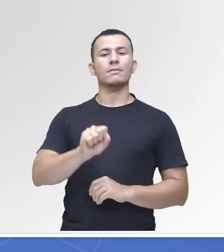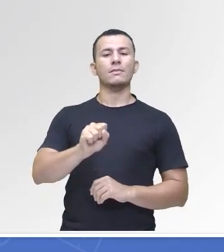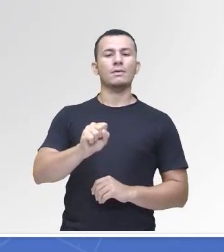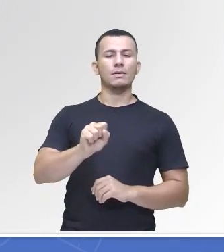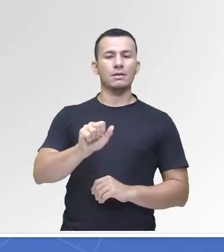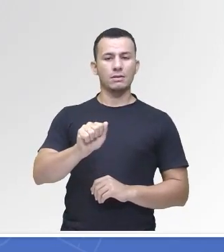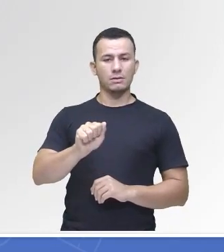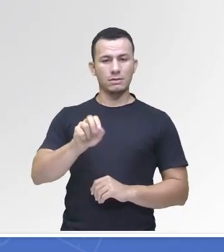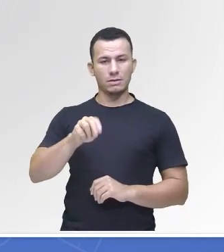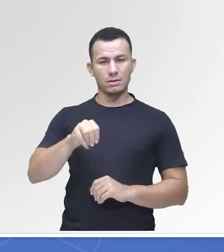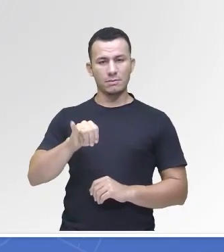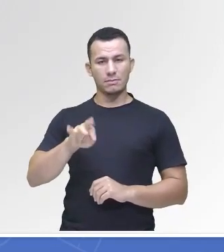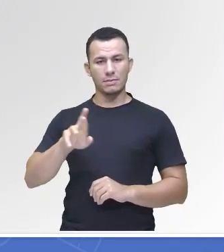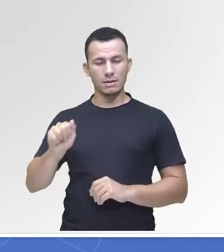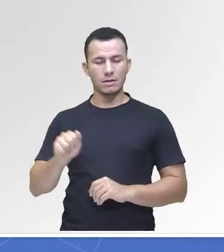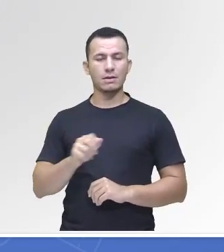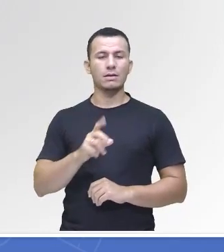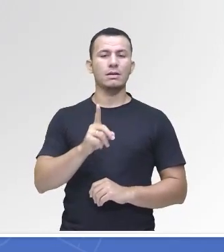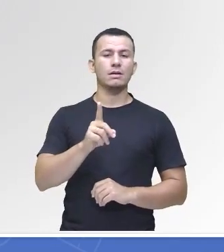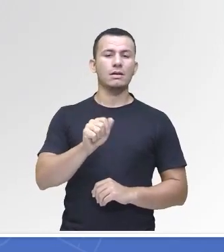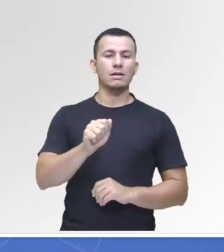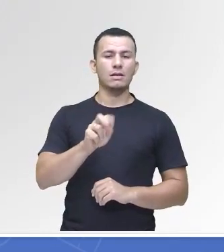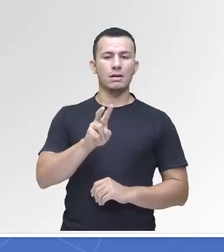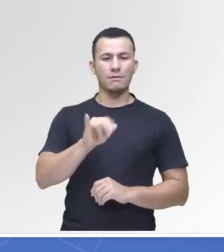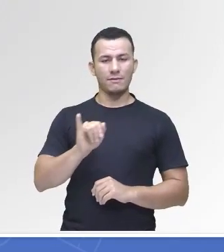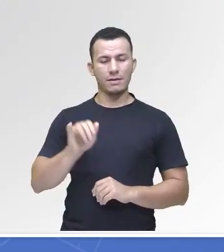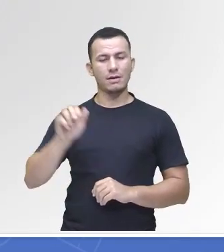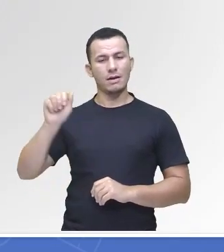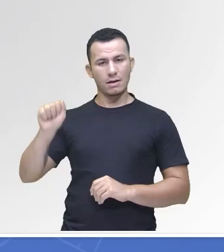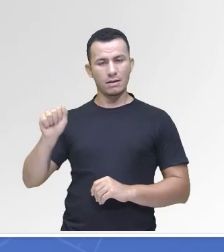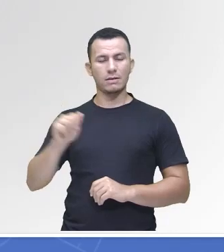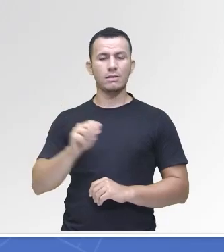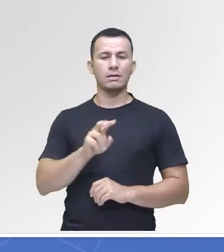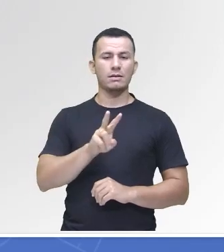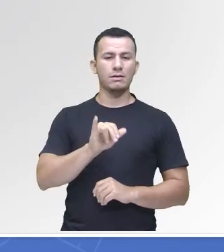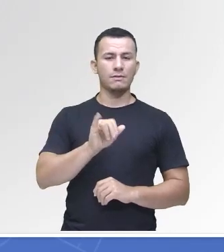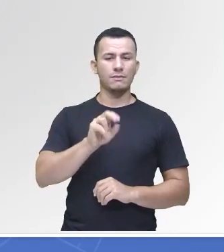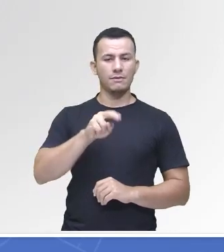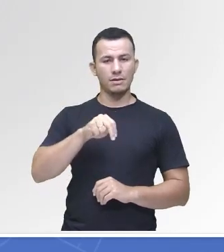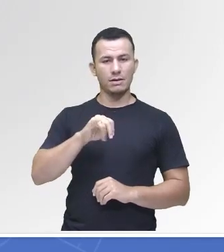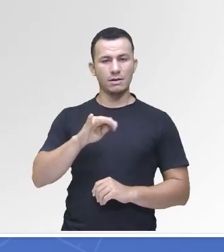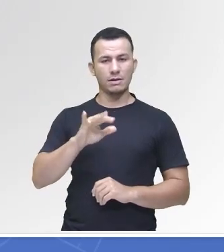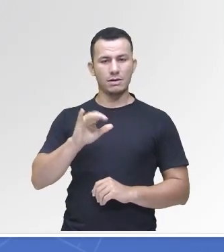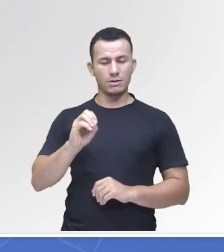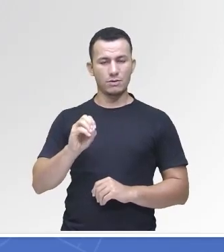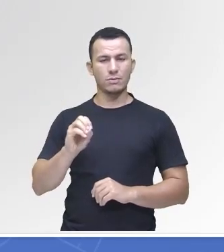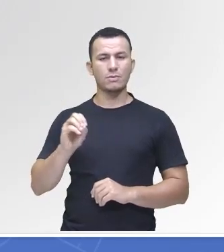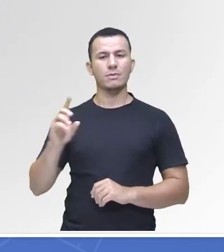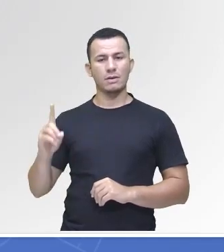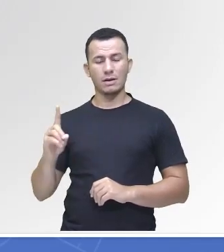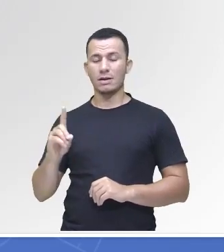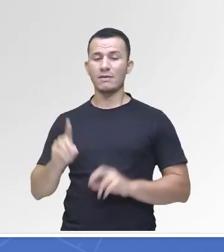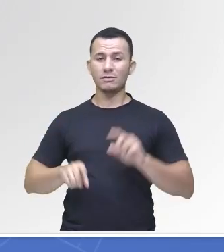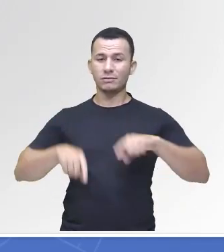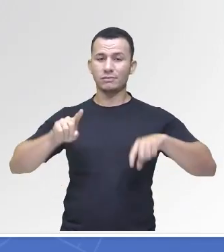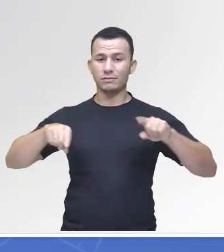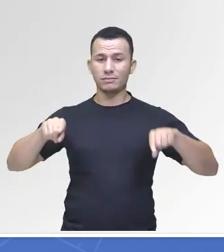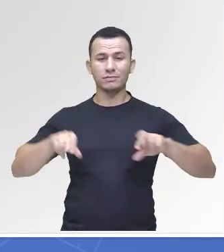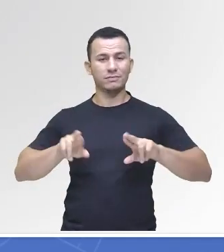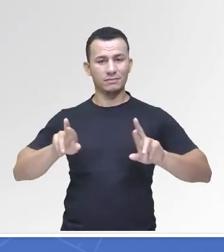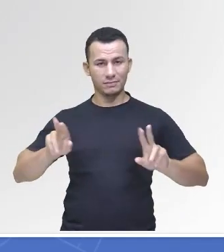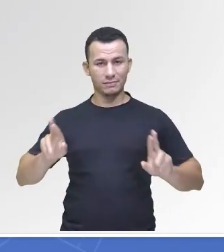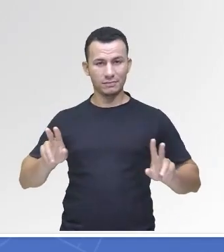Samira, Davi marcou a A, o Vinícius marcou a D, né? Então a gente tem alternativas